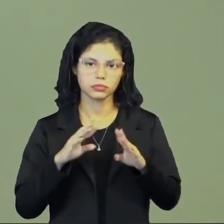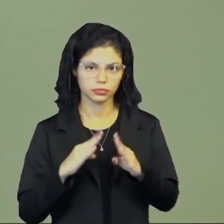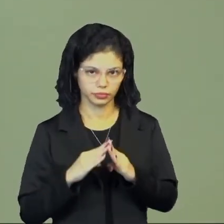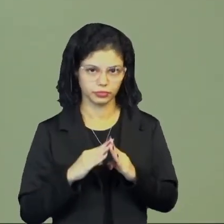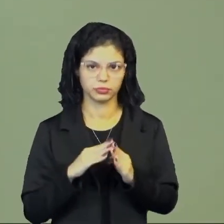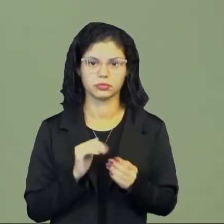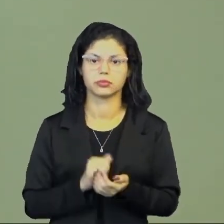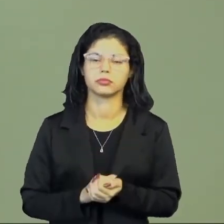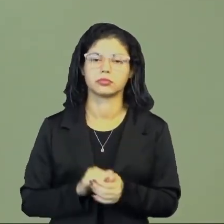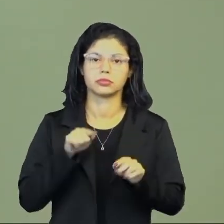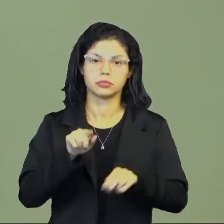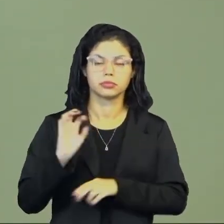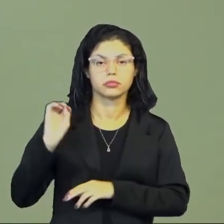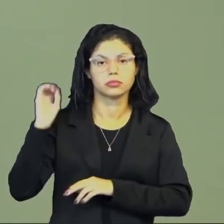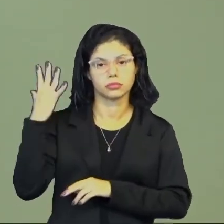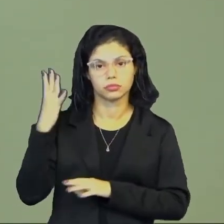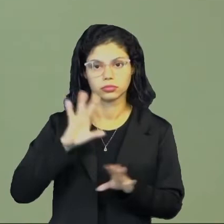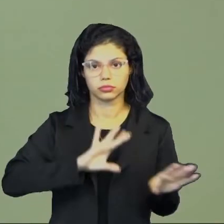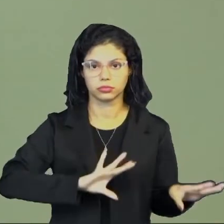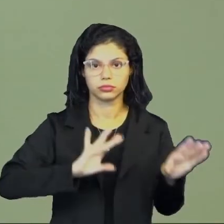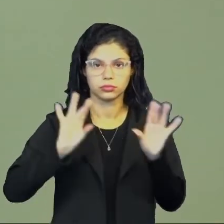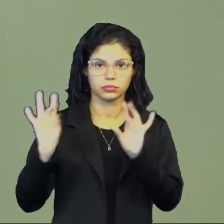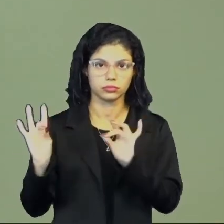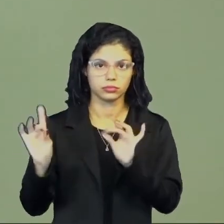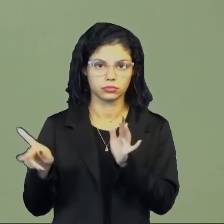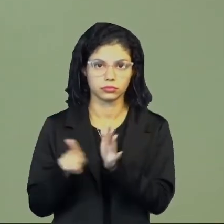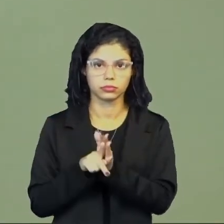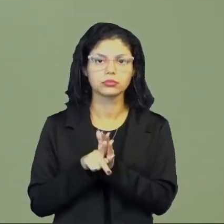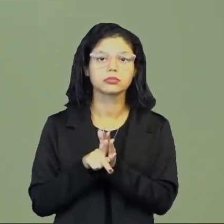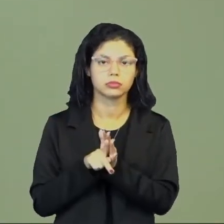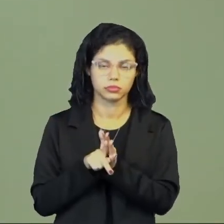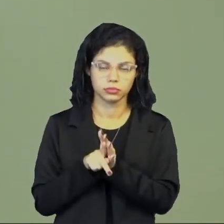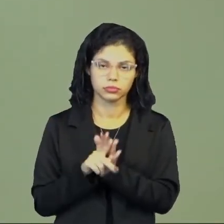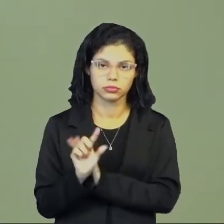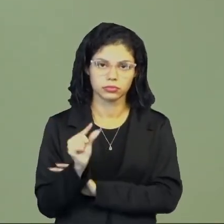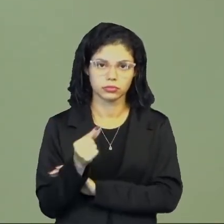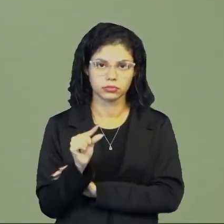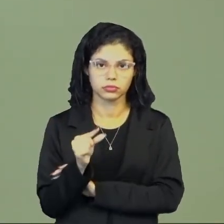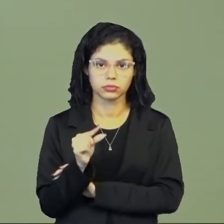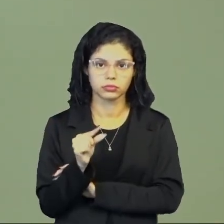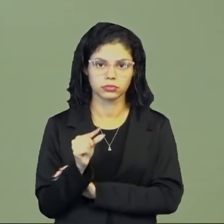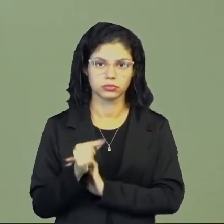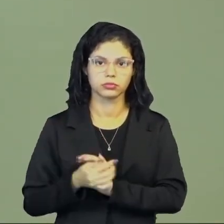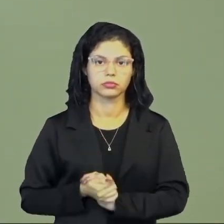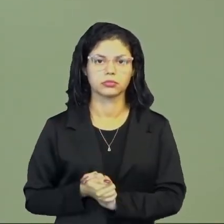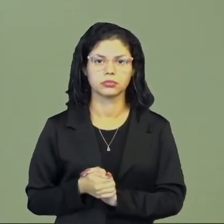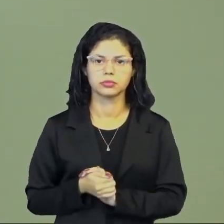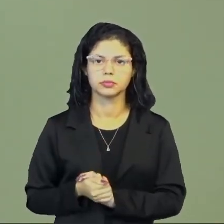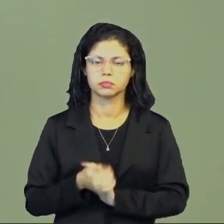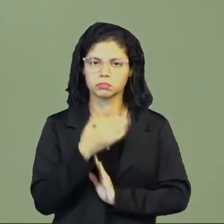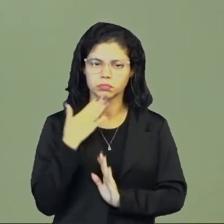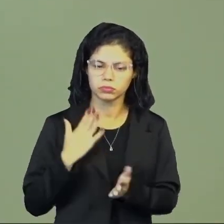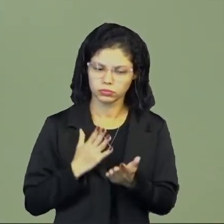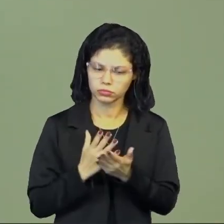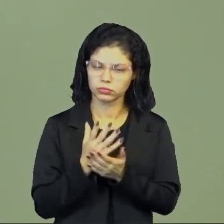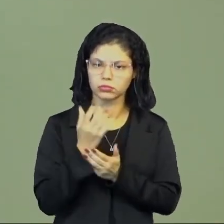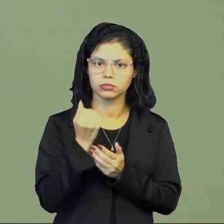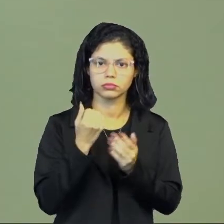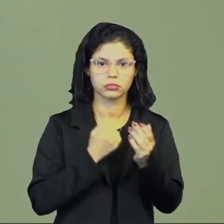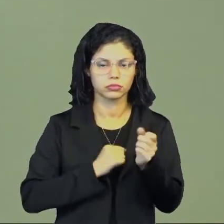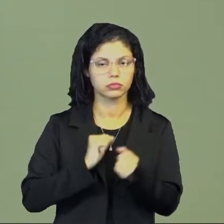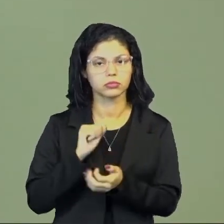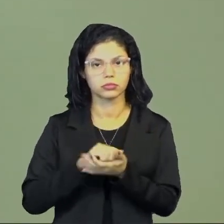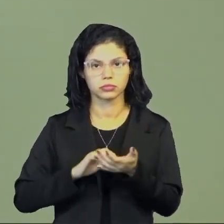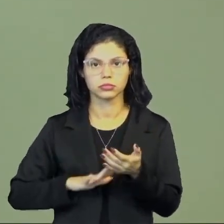né? Então, neste caso, ela traz para si um pouco, ela se apropria dessa